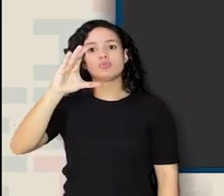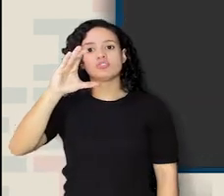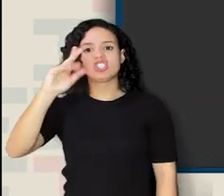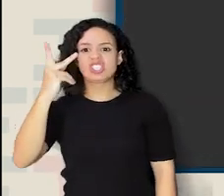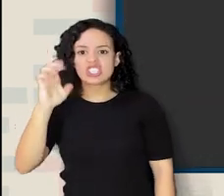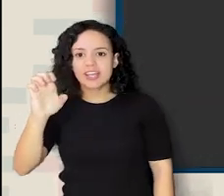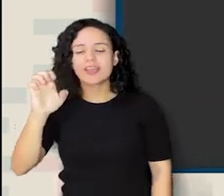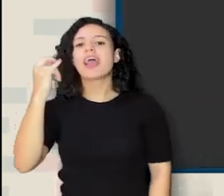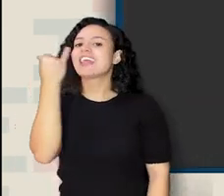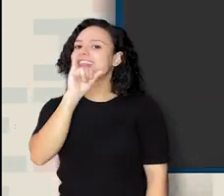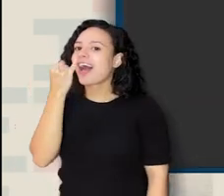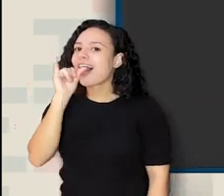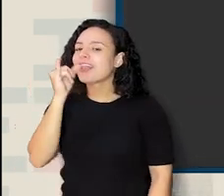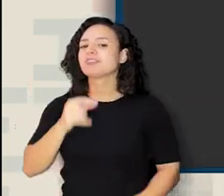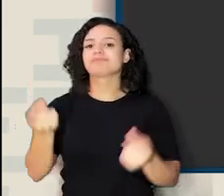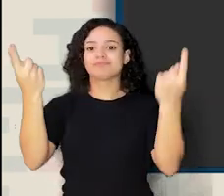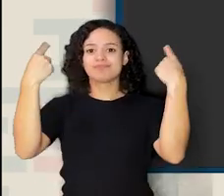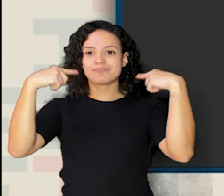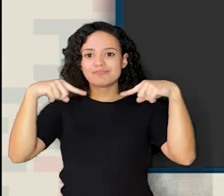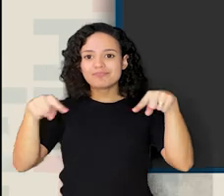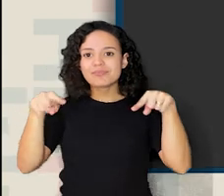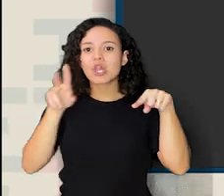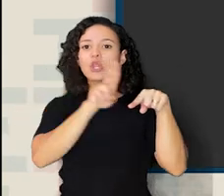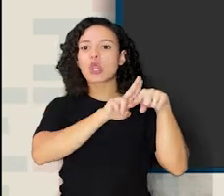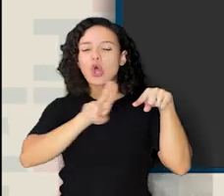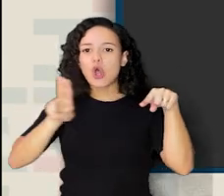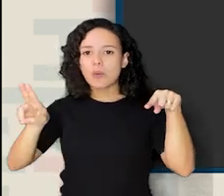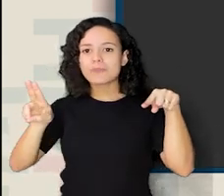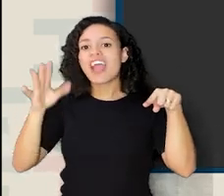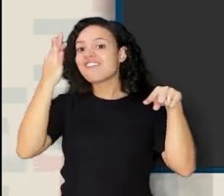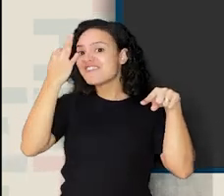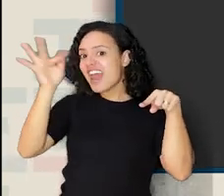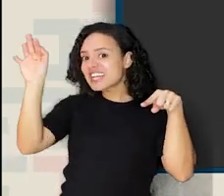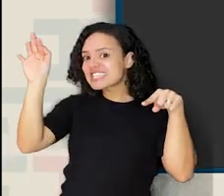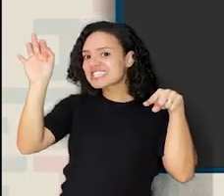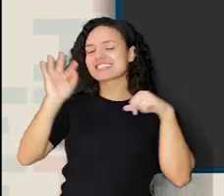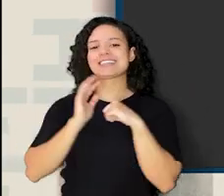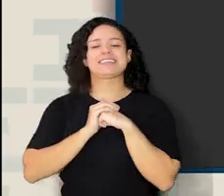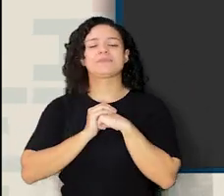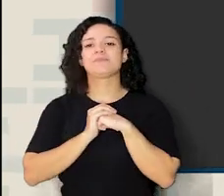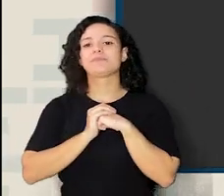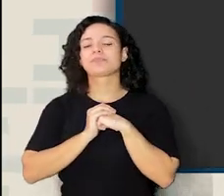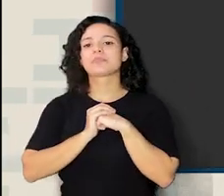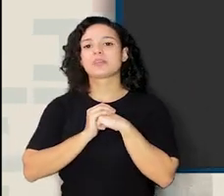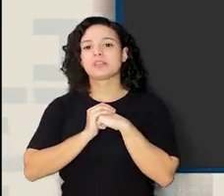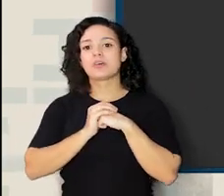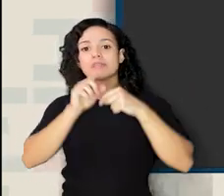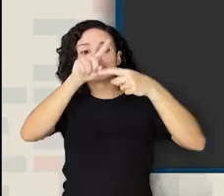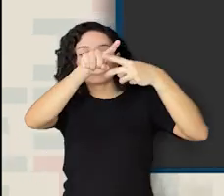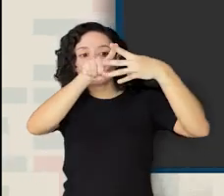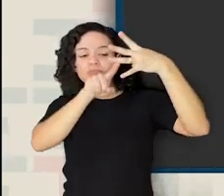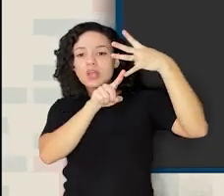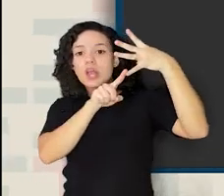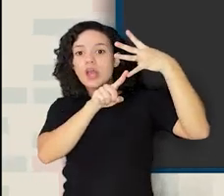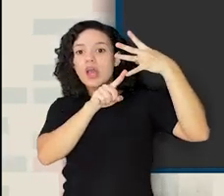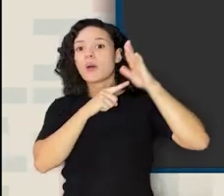flauto dolce em italiano. Temos flûte douce em francês.